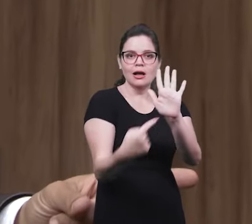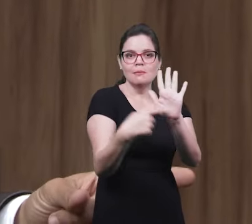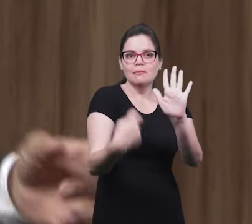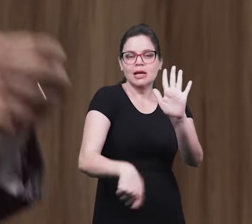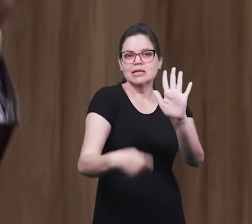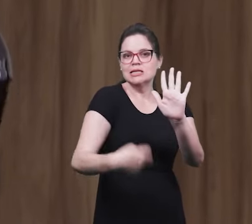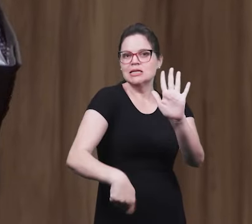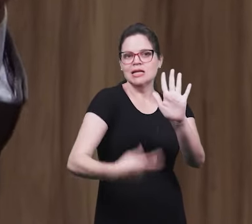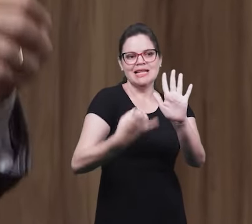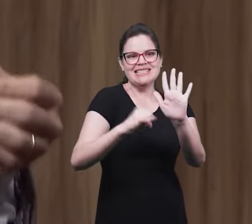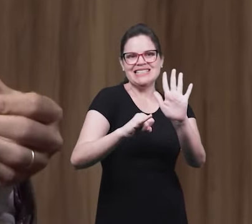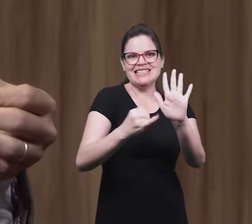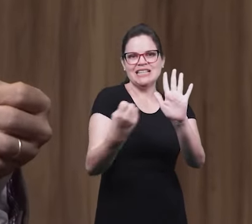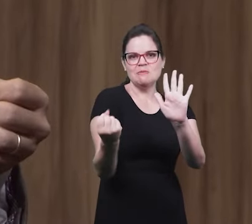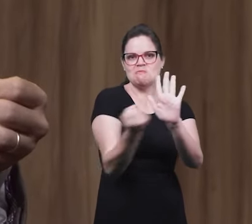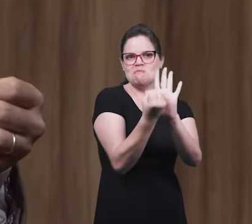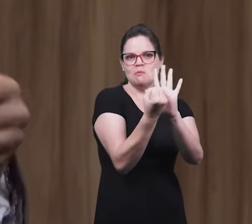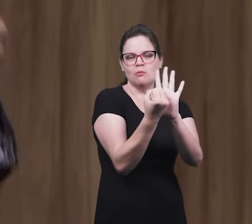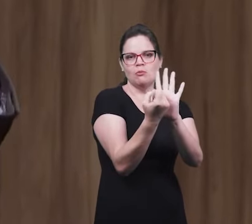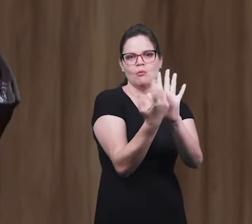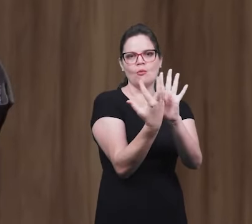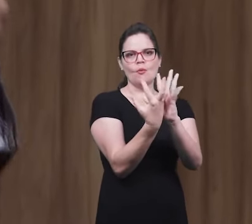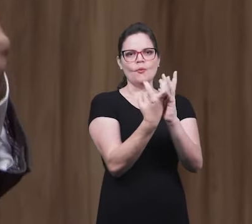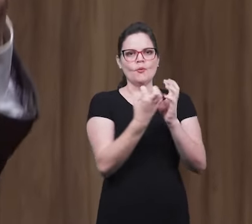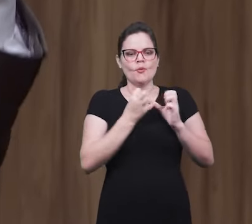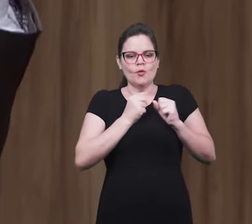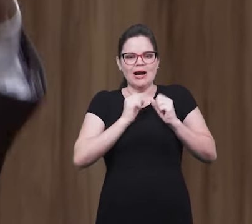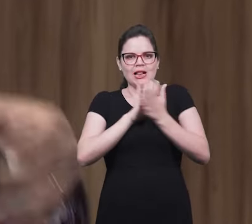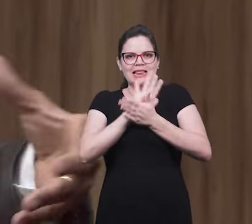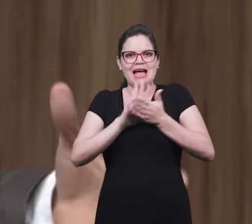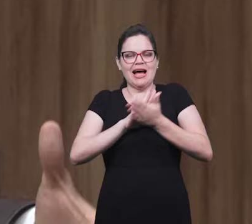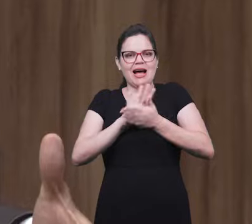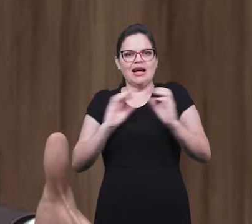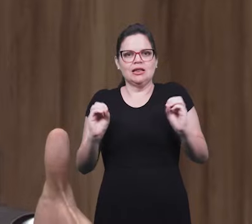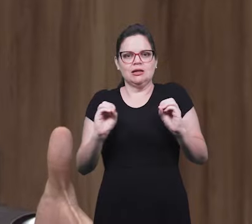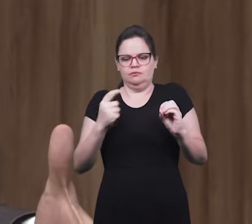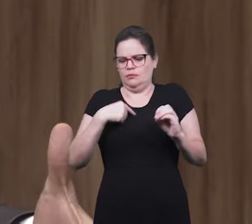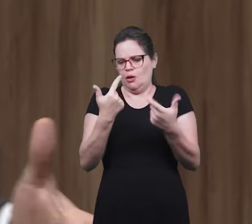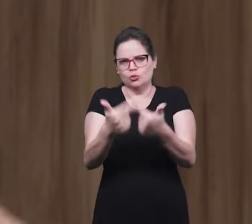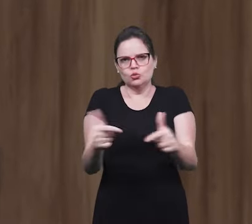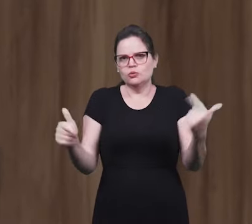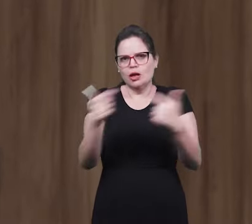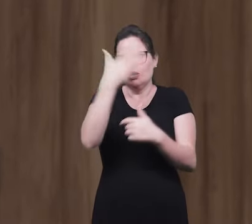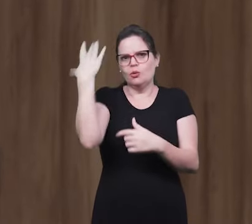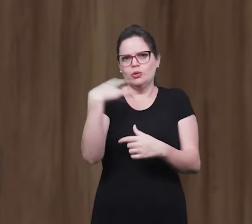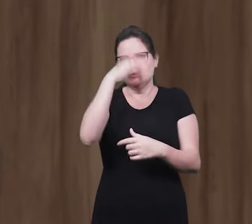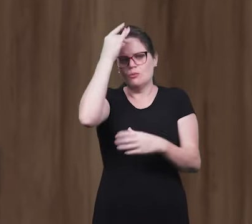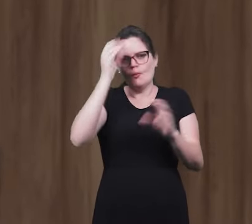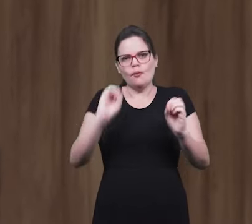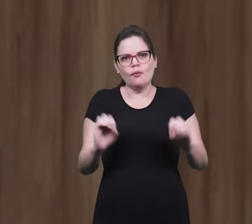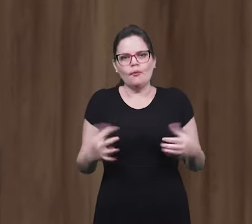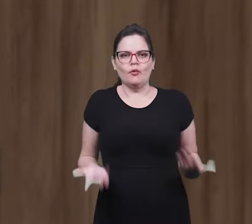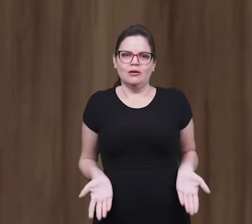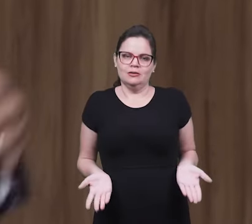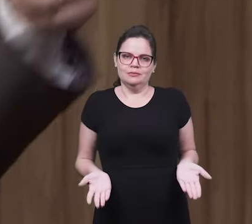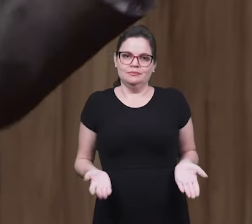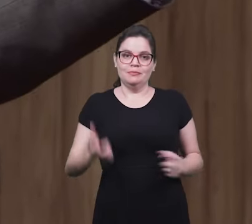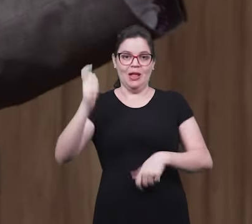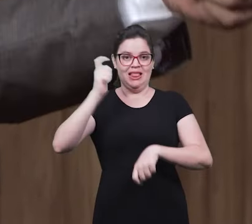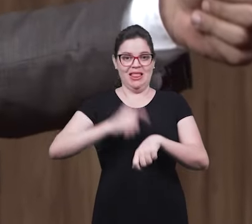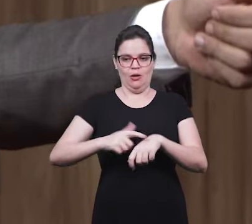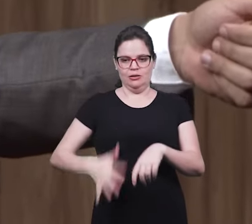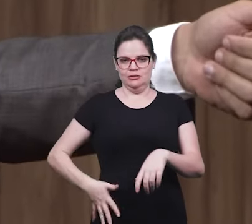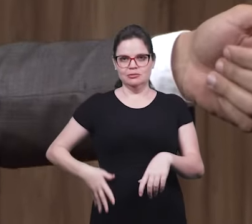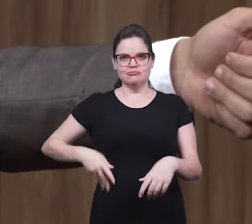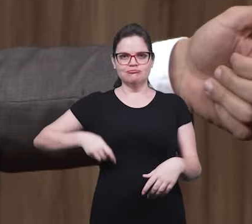pagar. Foi o alto preço. Foi o sacrifício perfeito diante de Deus. Então, quando ele quer pagar com o dinheiro dele, ele desprezou